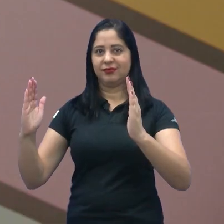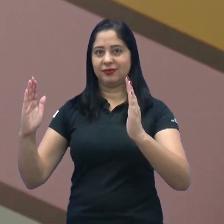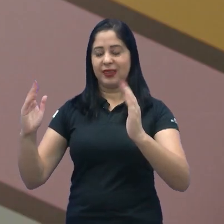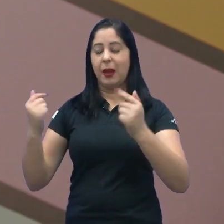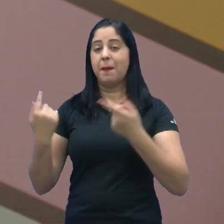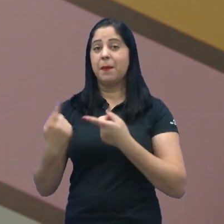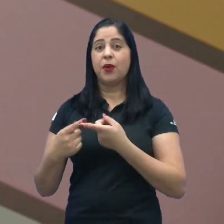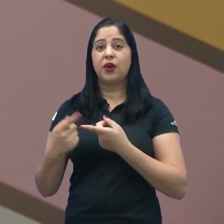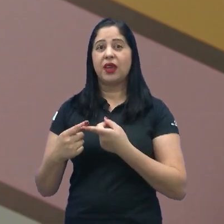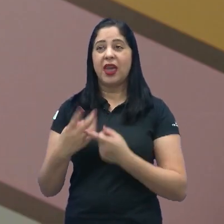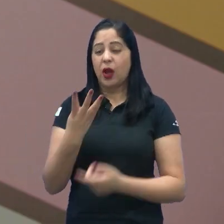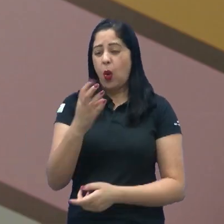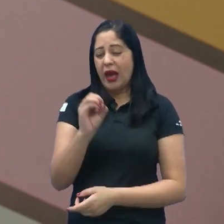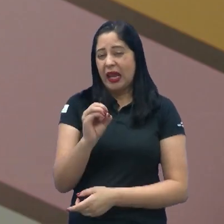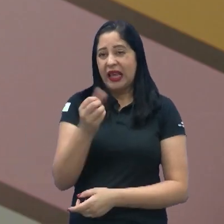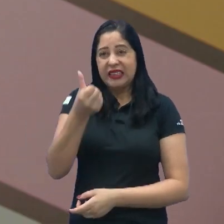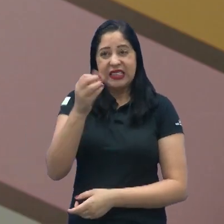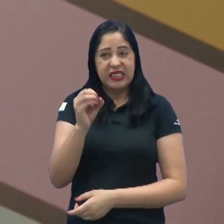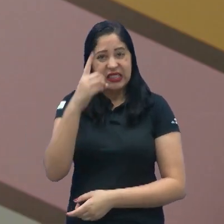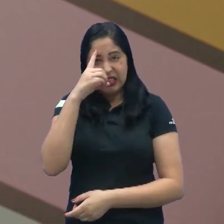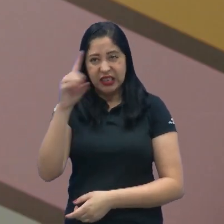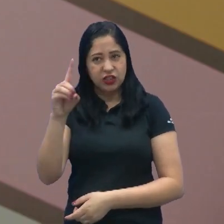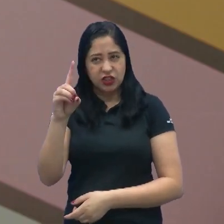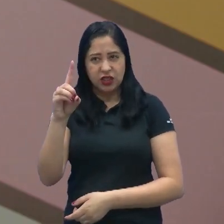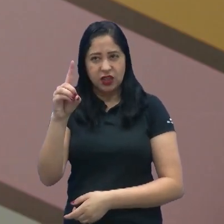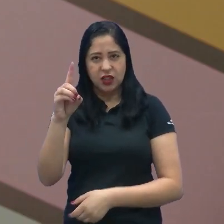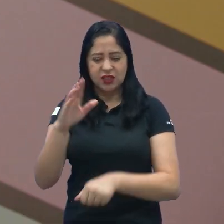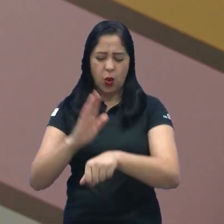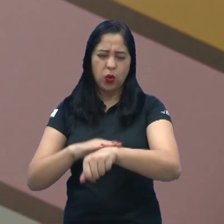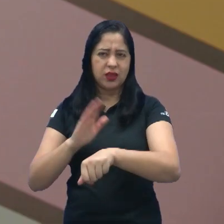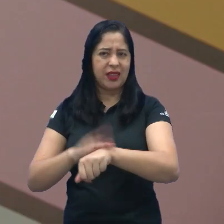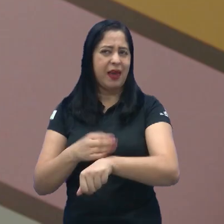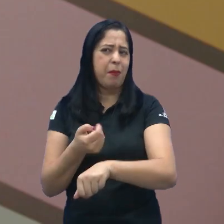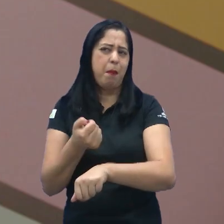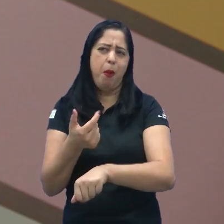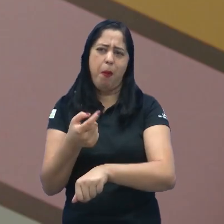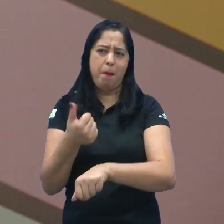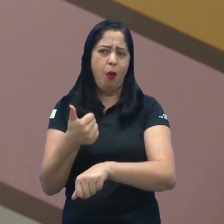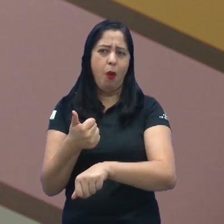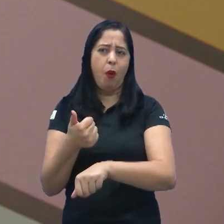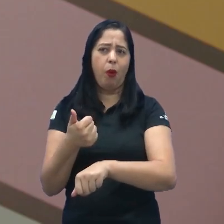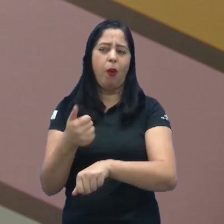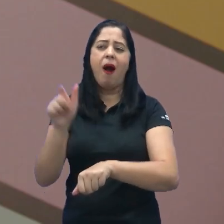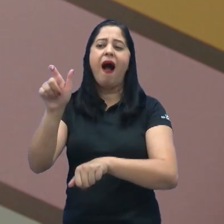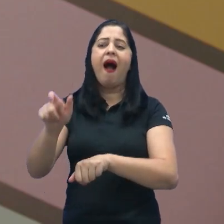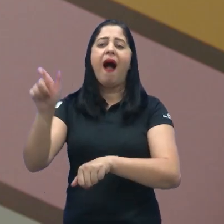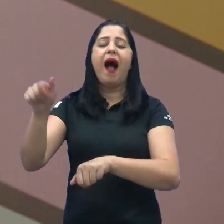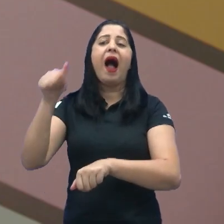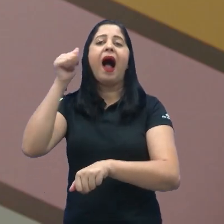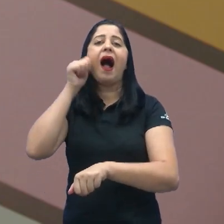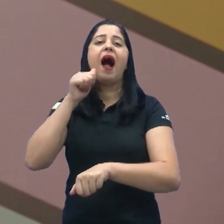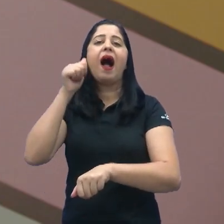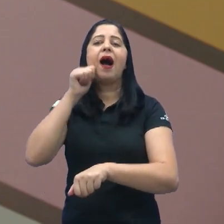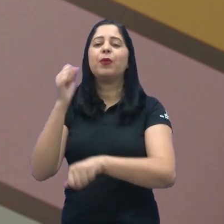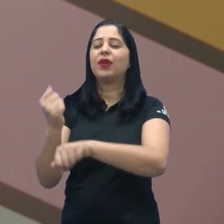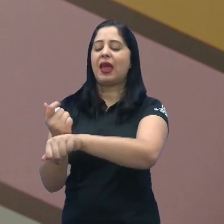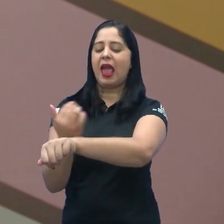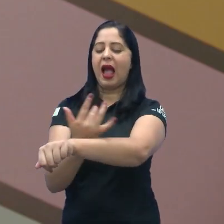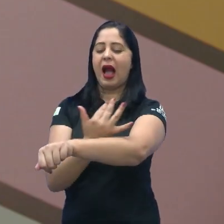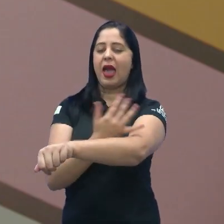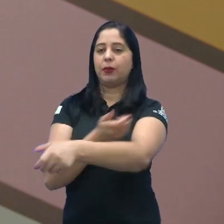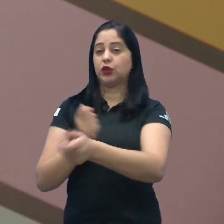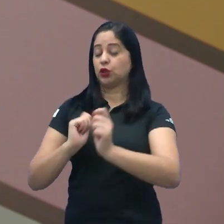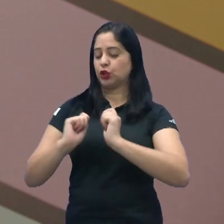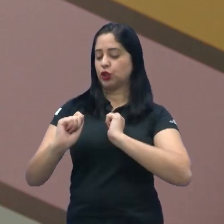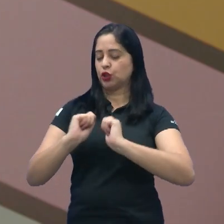40, 60 dias não é tempo suficiente para essa mulher recuperar tudo que ela entendia,